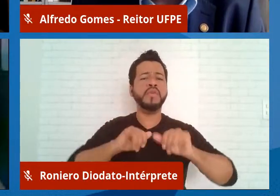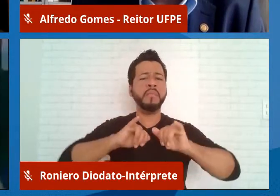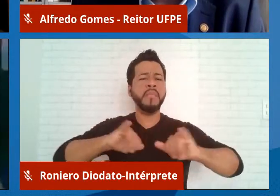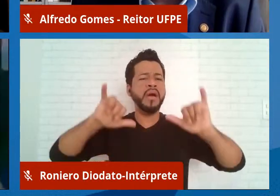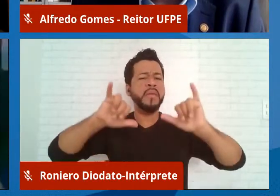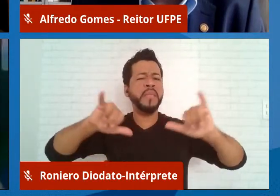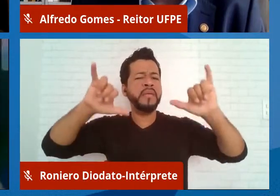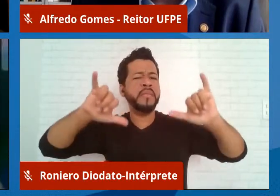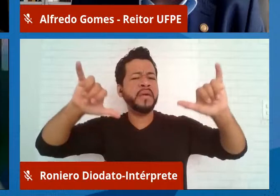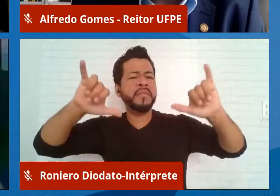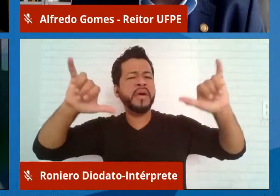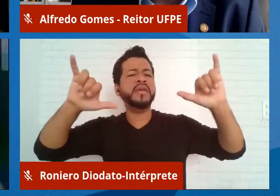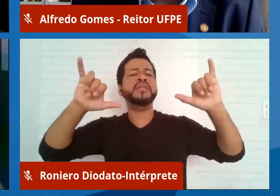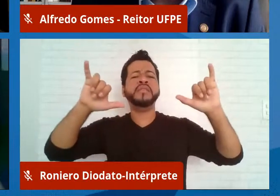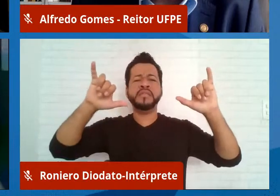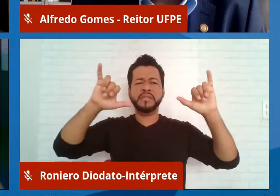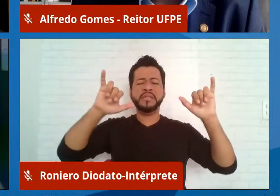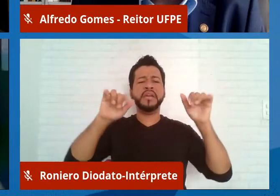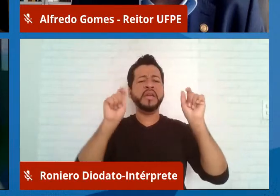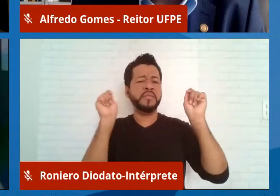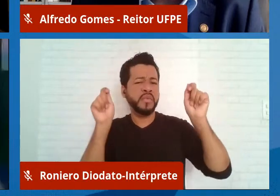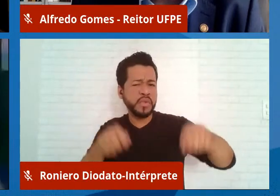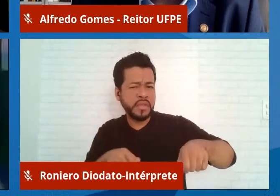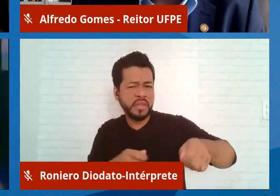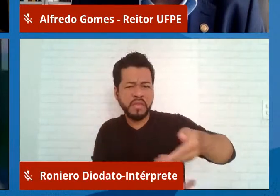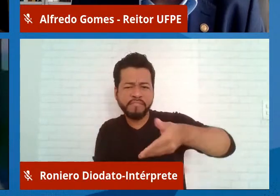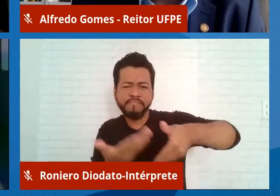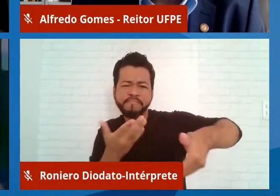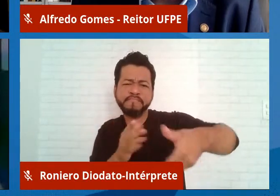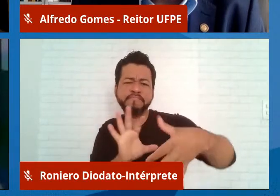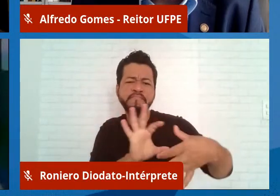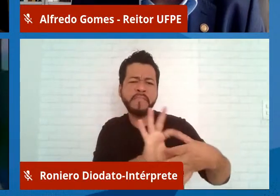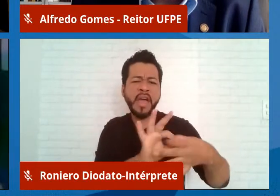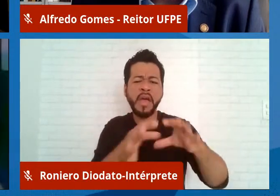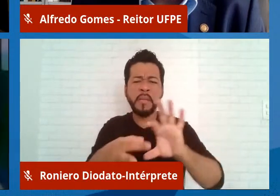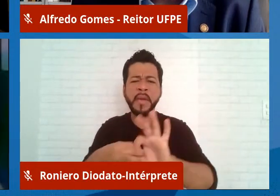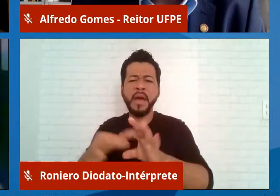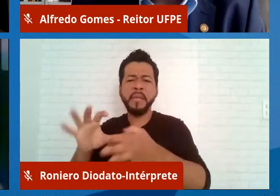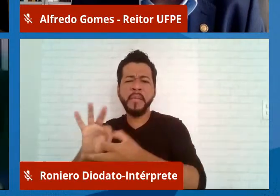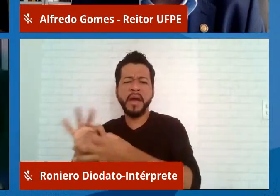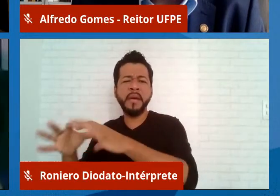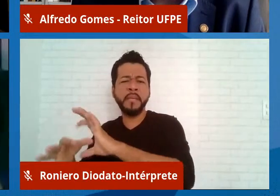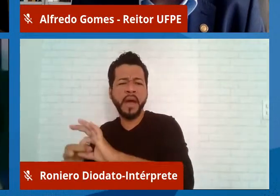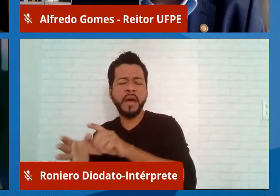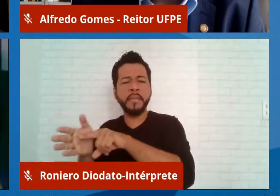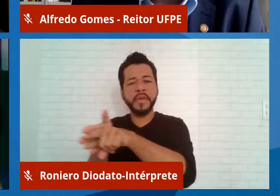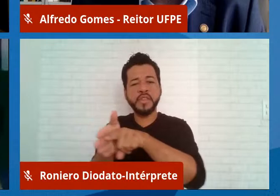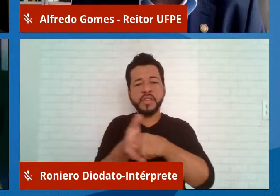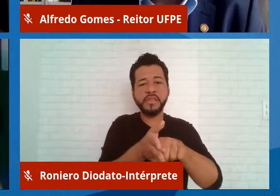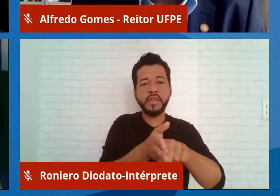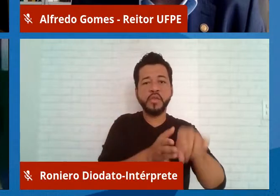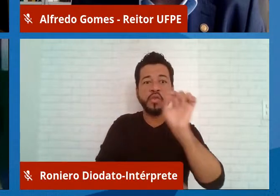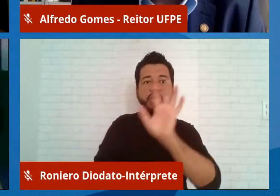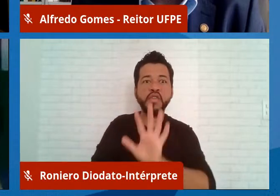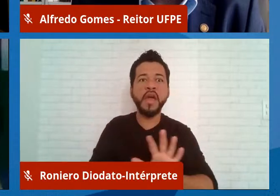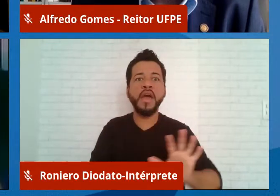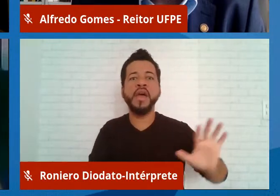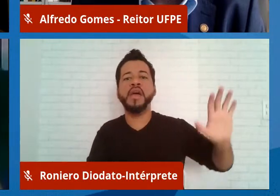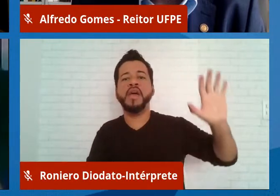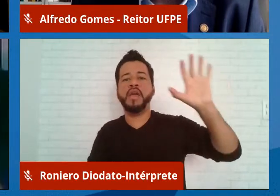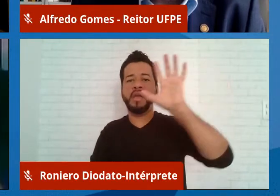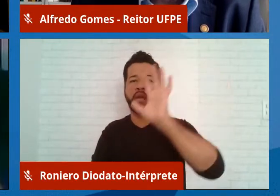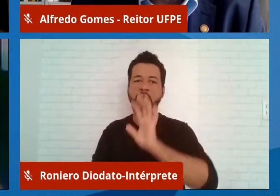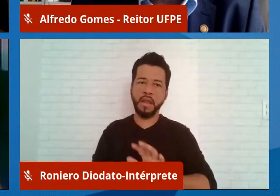as interlocuções do GT com os pesquisadores da AMPED de maneira geral. Então, nosso agradecimento a